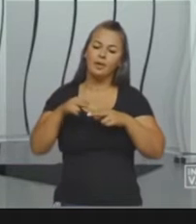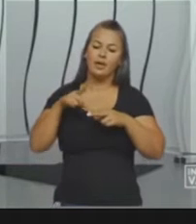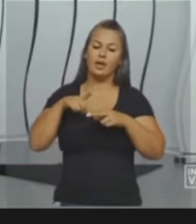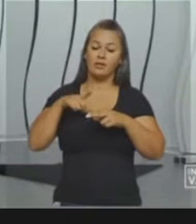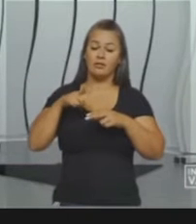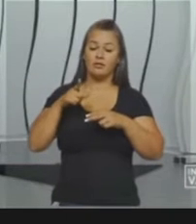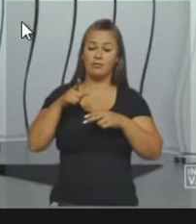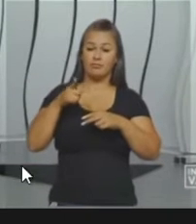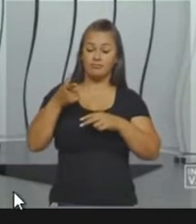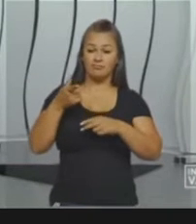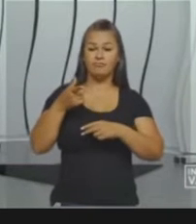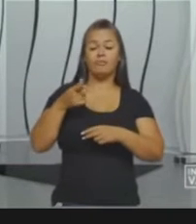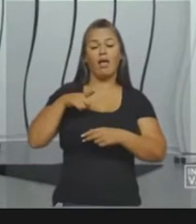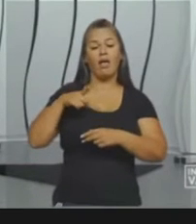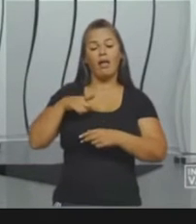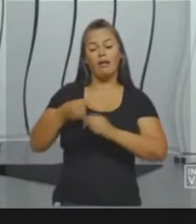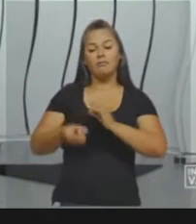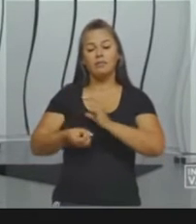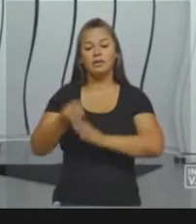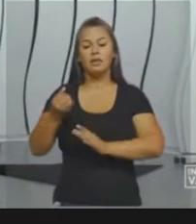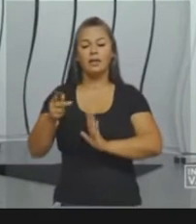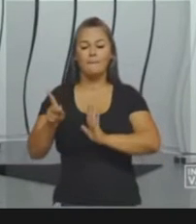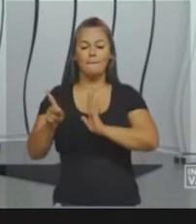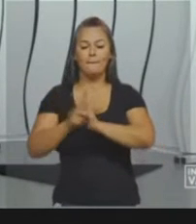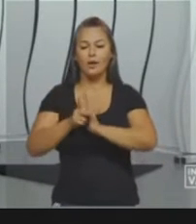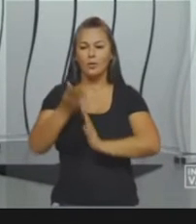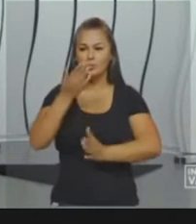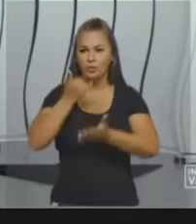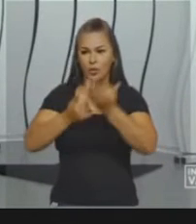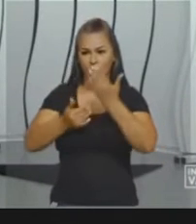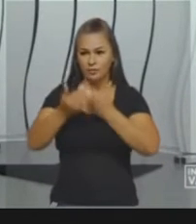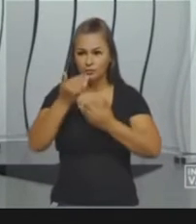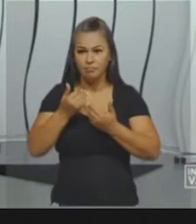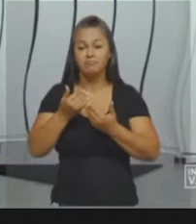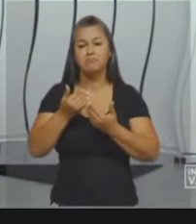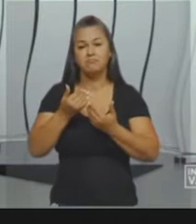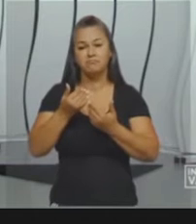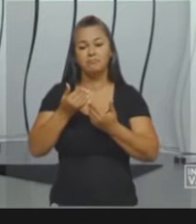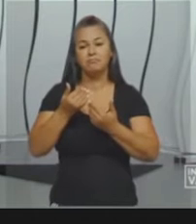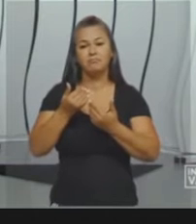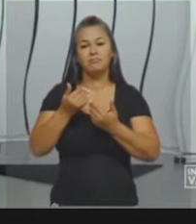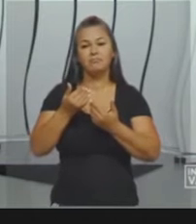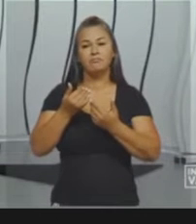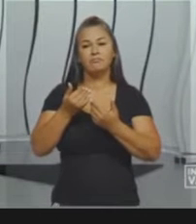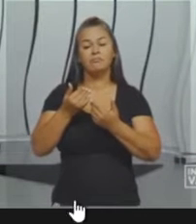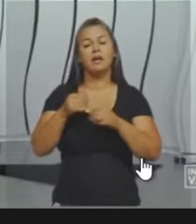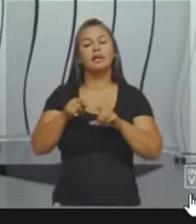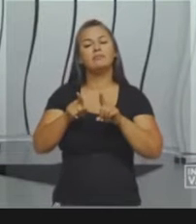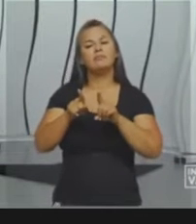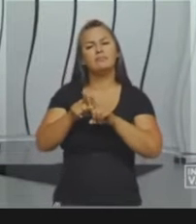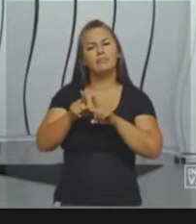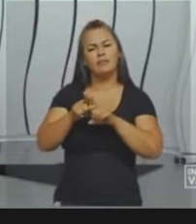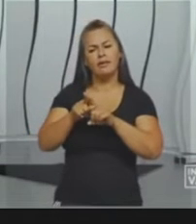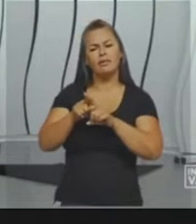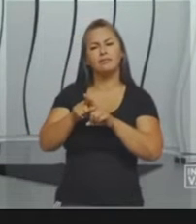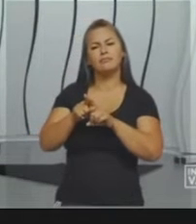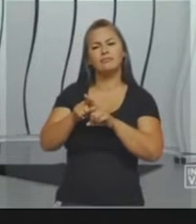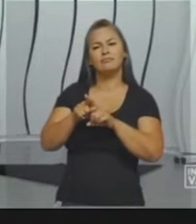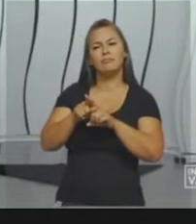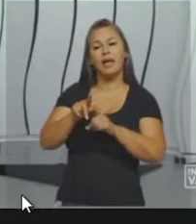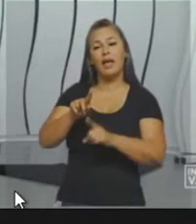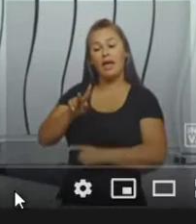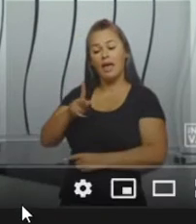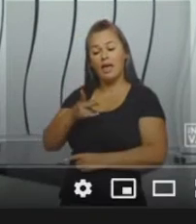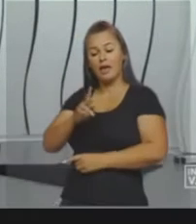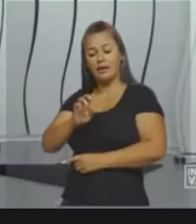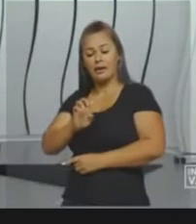alimento, assim como existem plantas que produzem o próprio alimento, que é o caso, mas também as bactérias